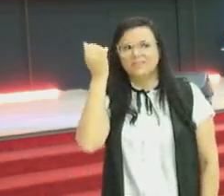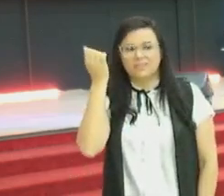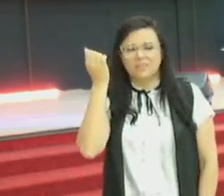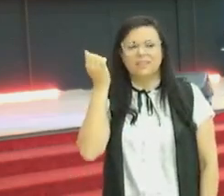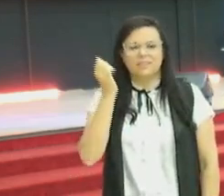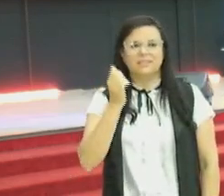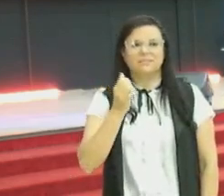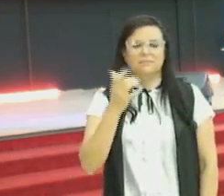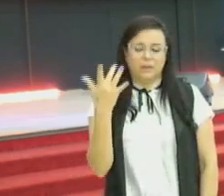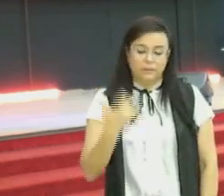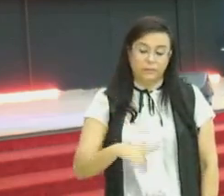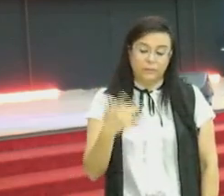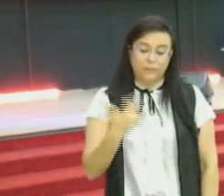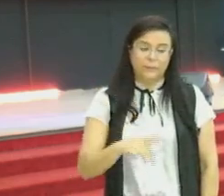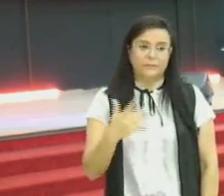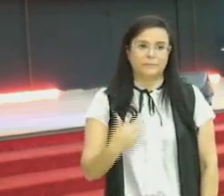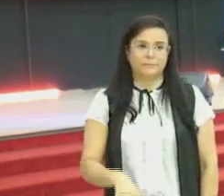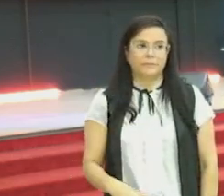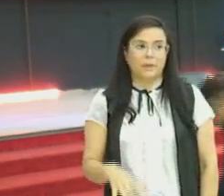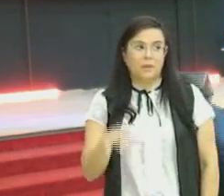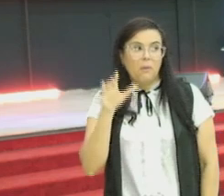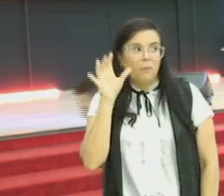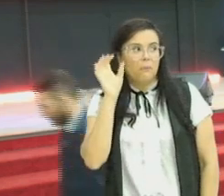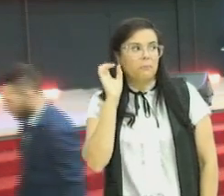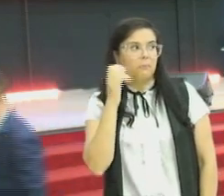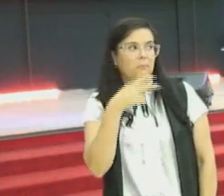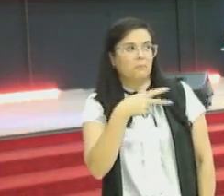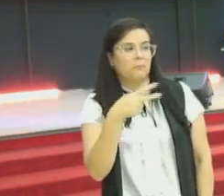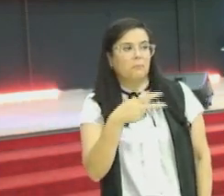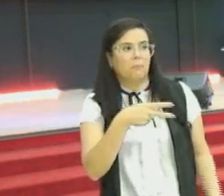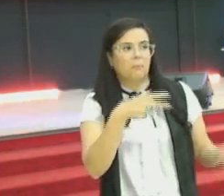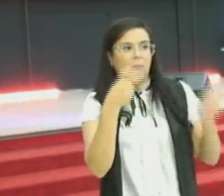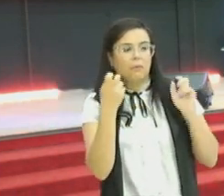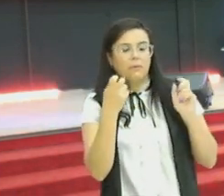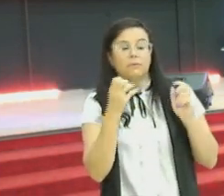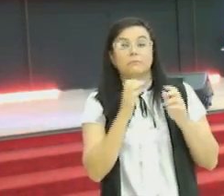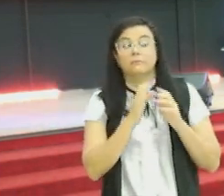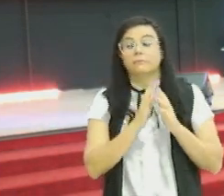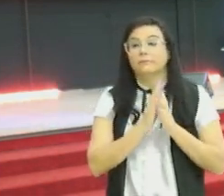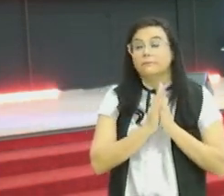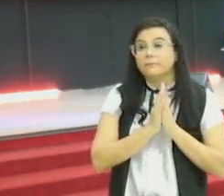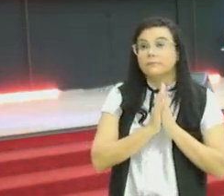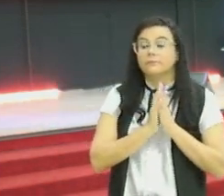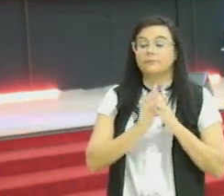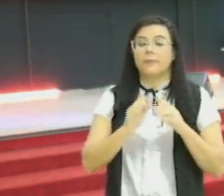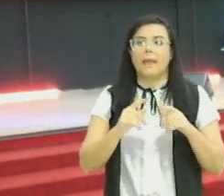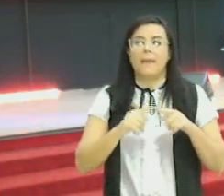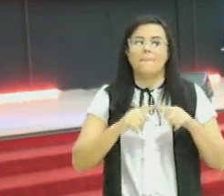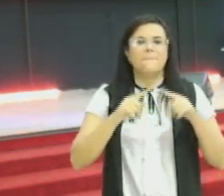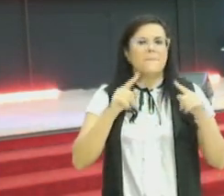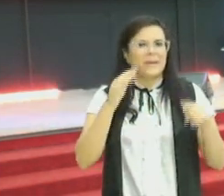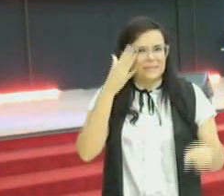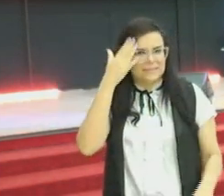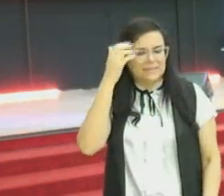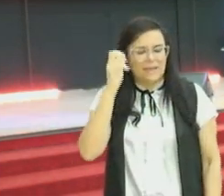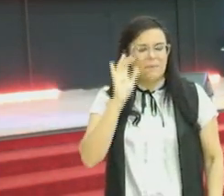sei que está difícil ouvir. Mas você sabia qual é a pessoa mais difícil de perdoar?